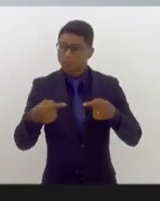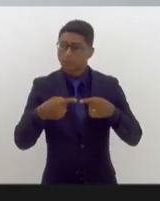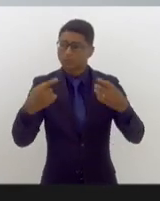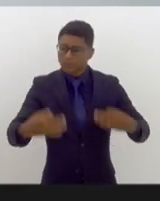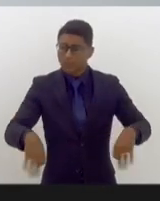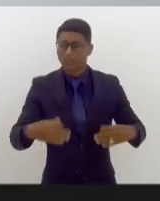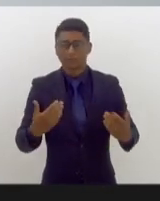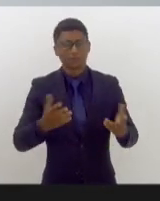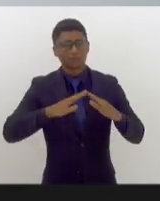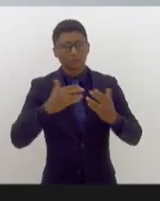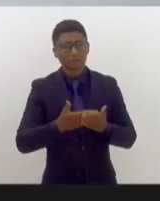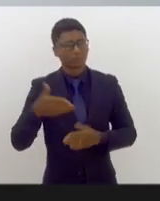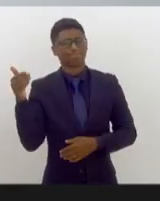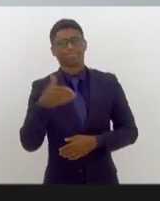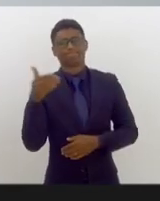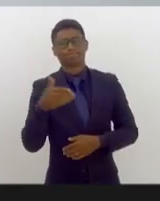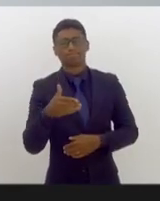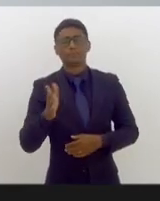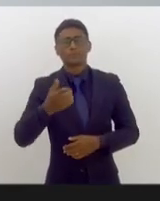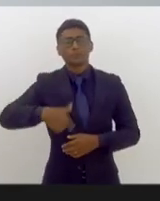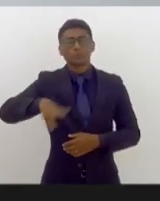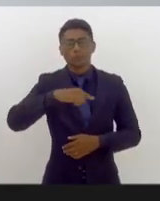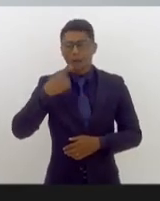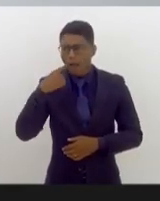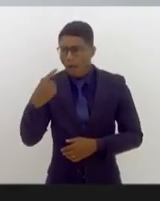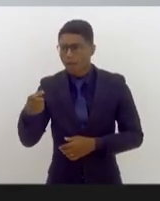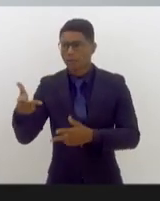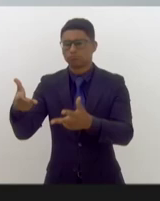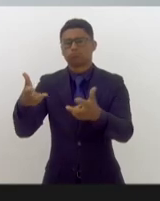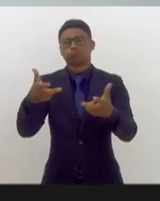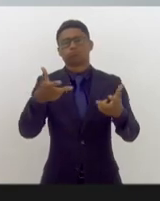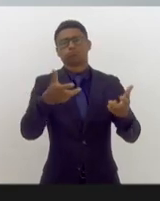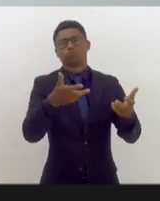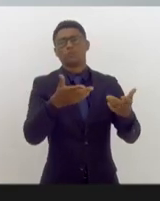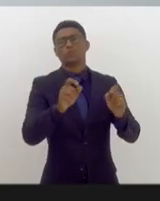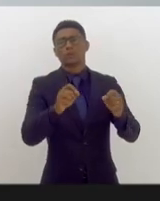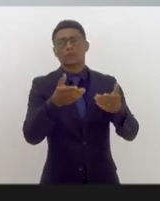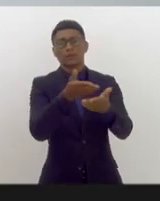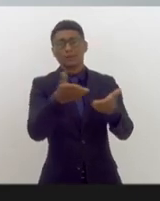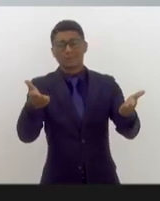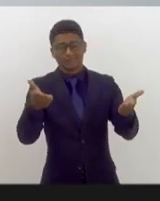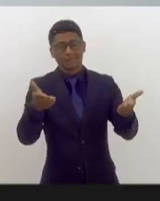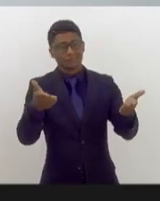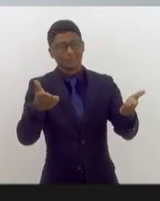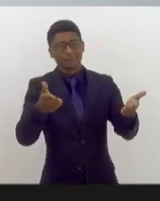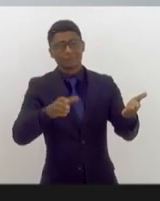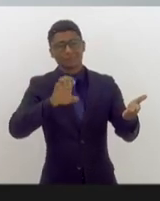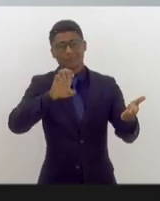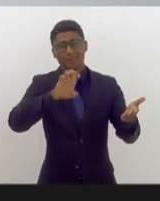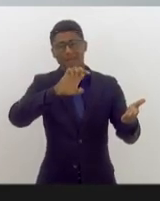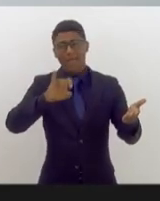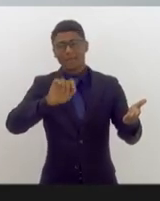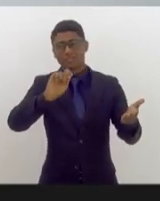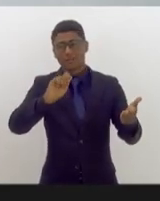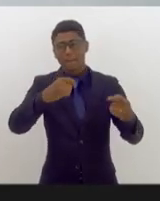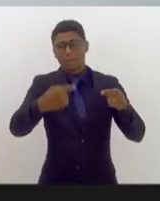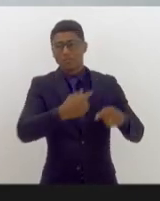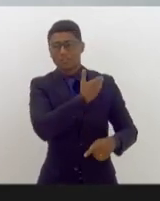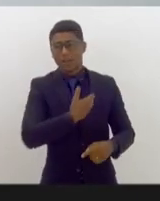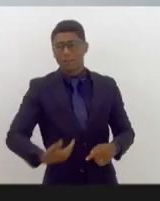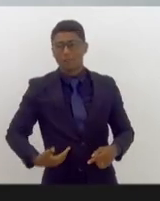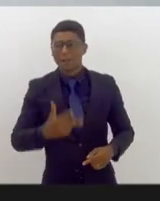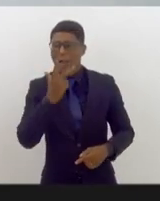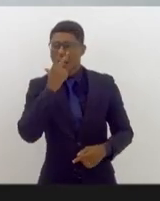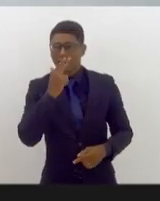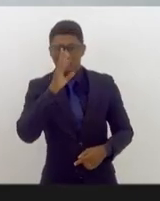é que estão realmente abandonando as políticas públicas de EJA, que nas duas primeiras décadas desse